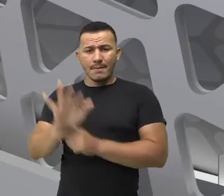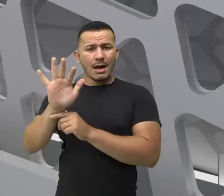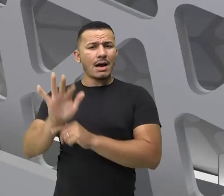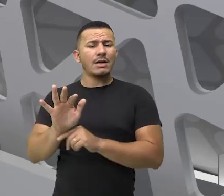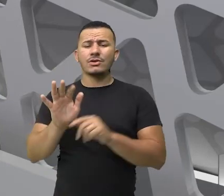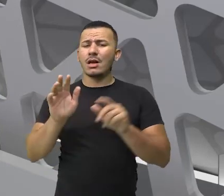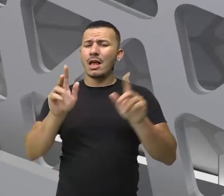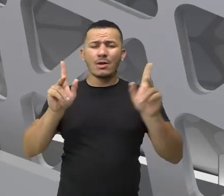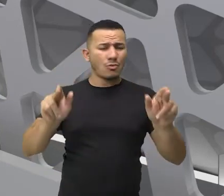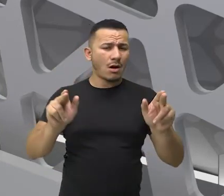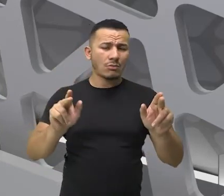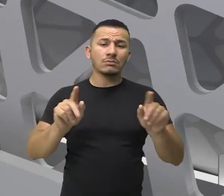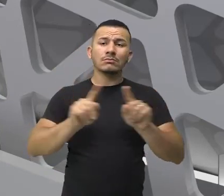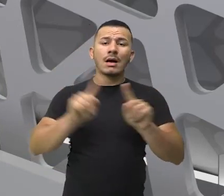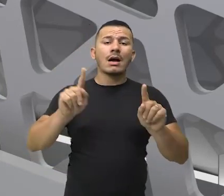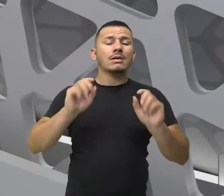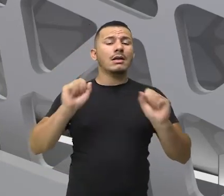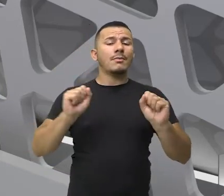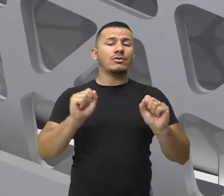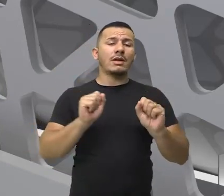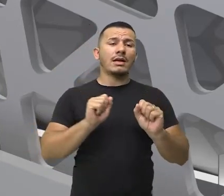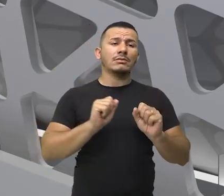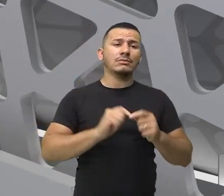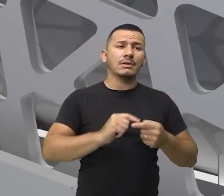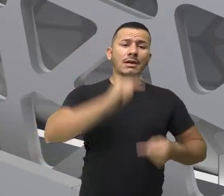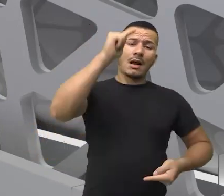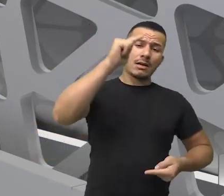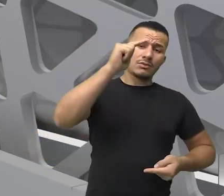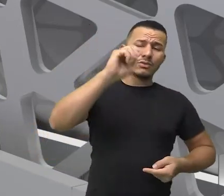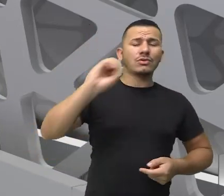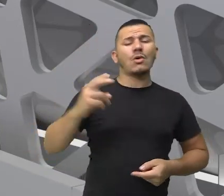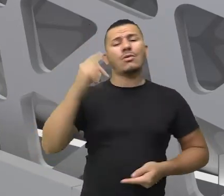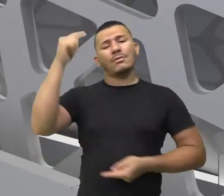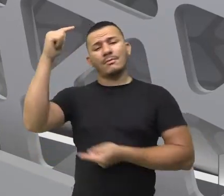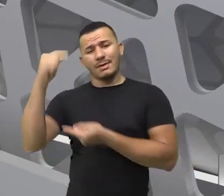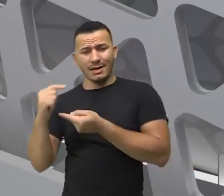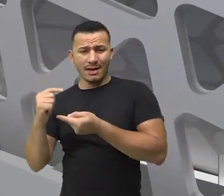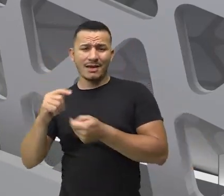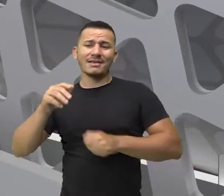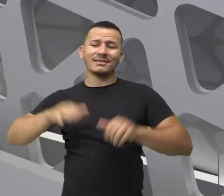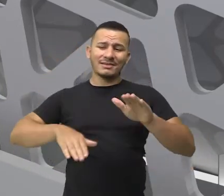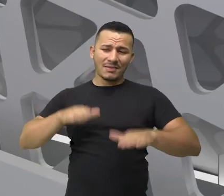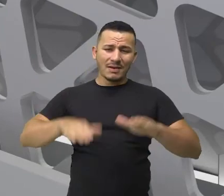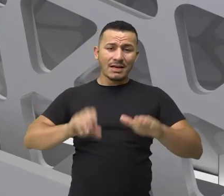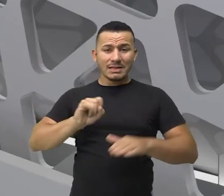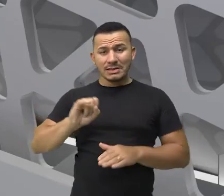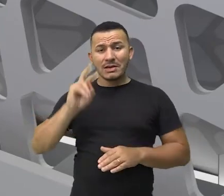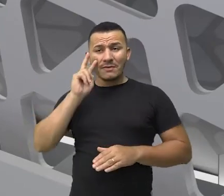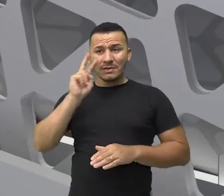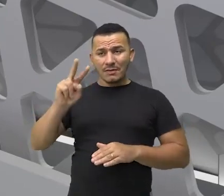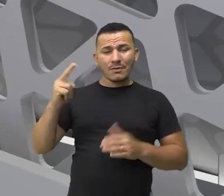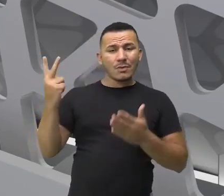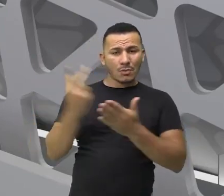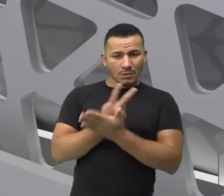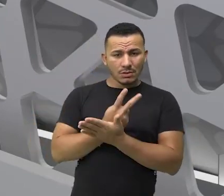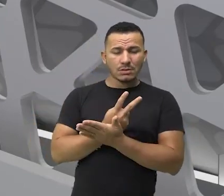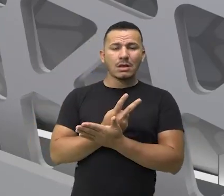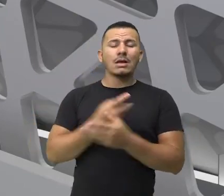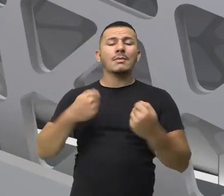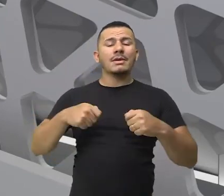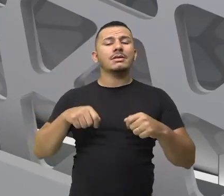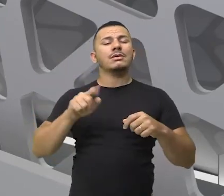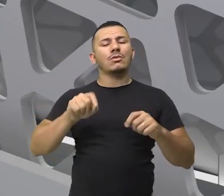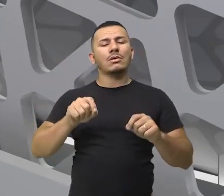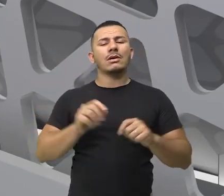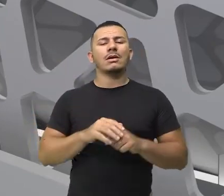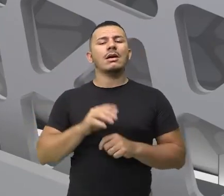um figurão ou ela pode ser uma figurinha, beleza? Então, quando isso acontecer,